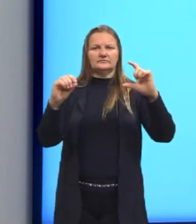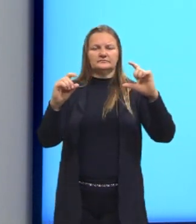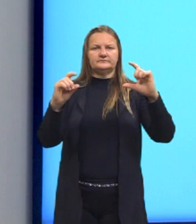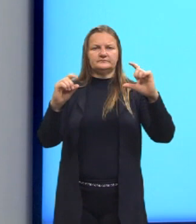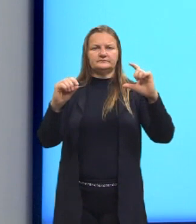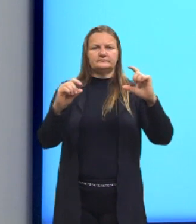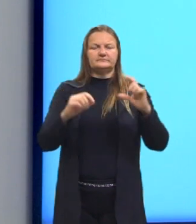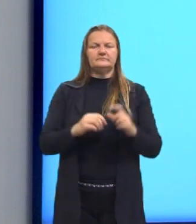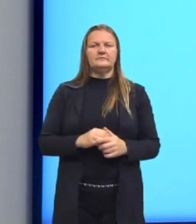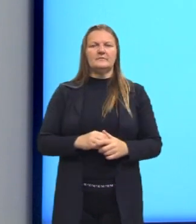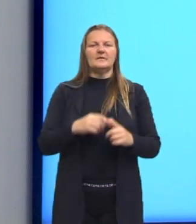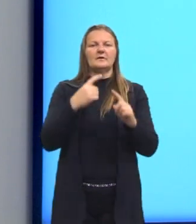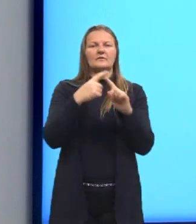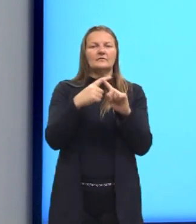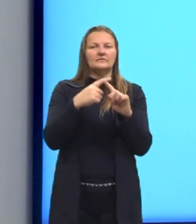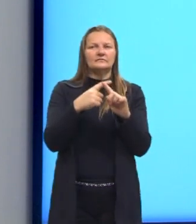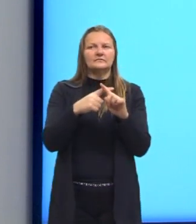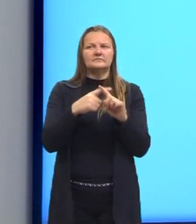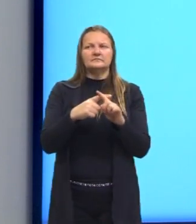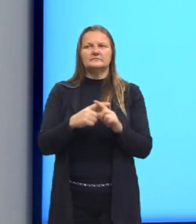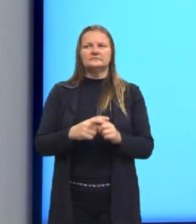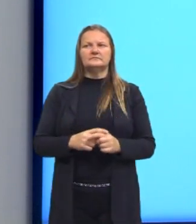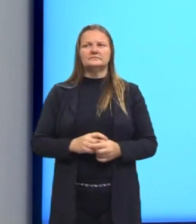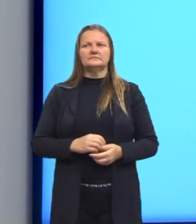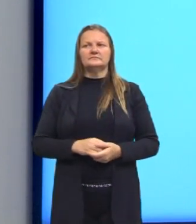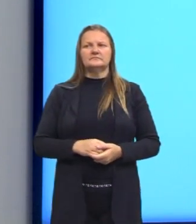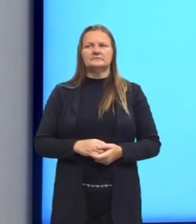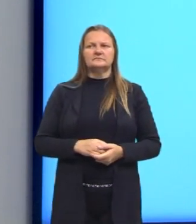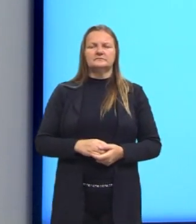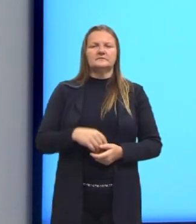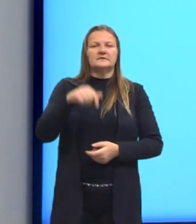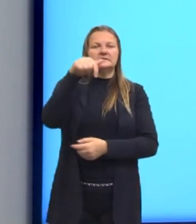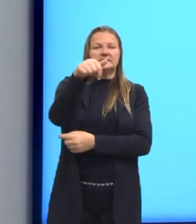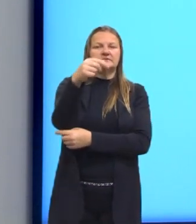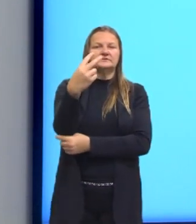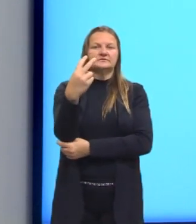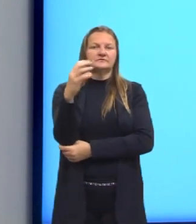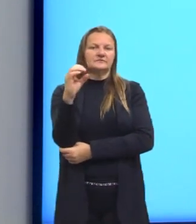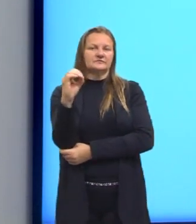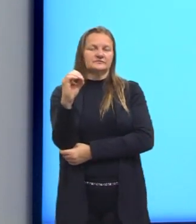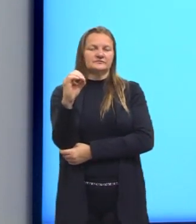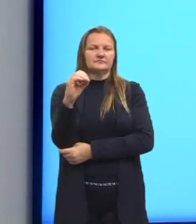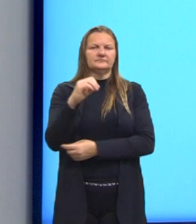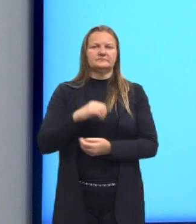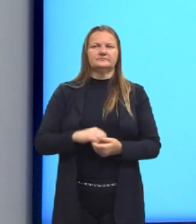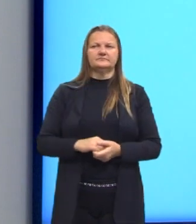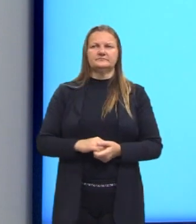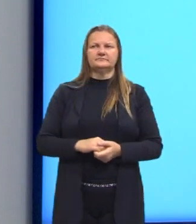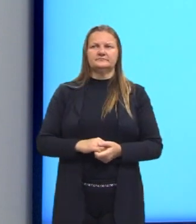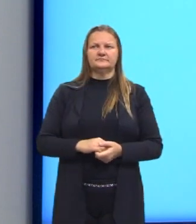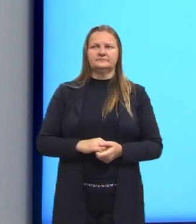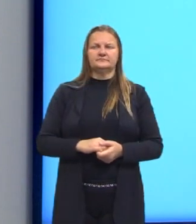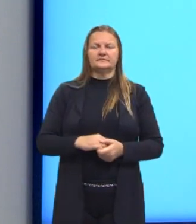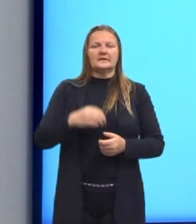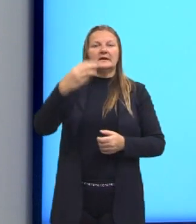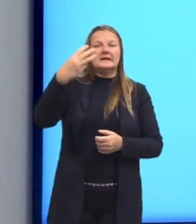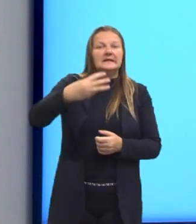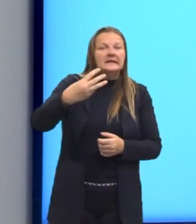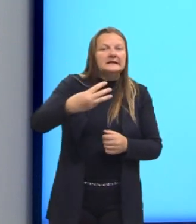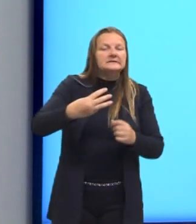Tá? Multiplicando esses valores, nós chegamos em 720. E aí, vou para